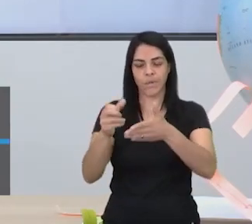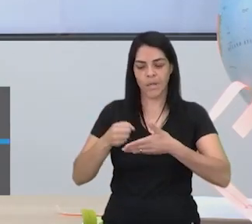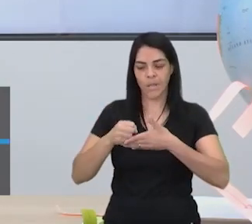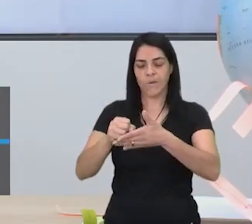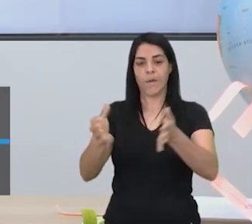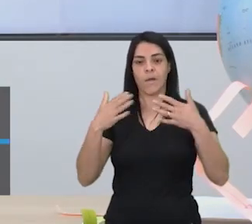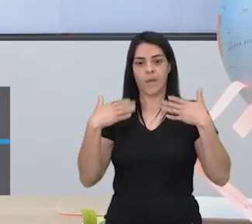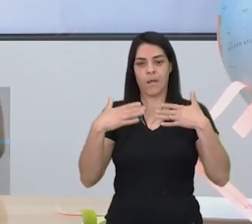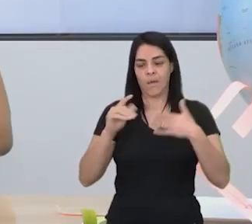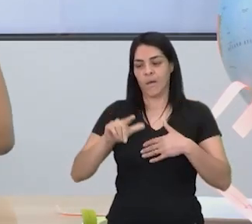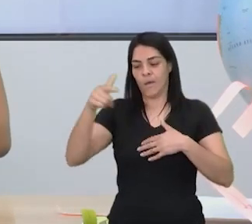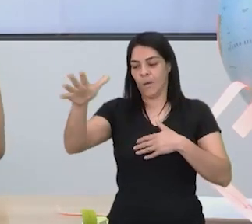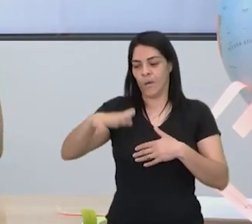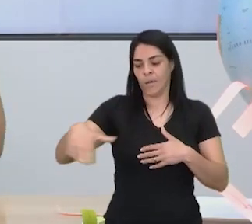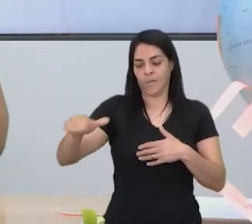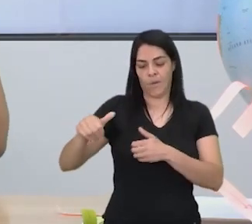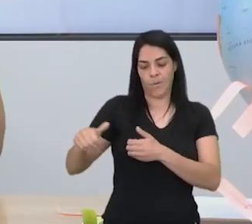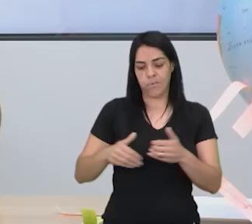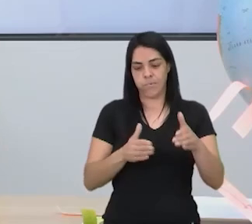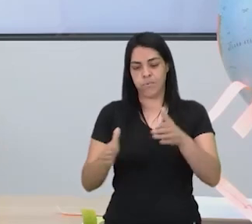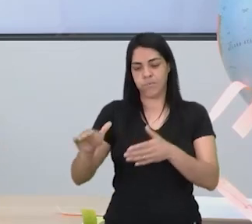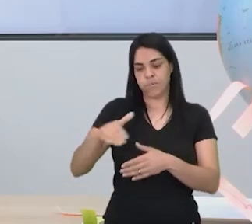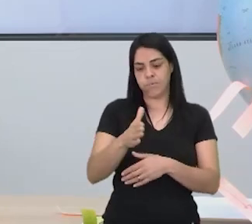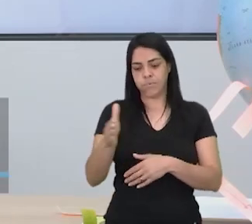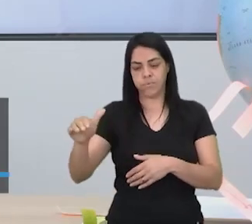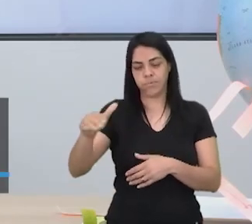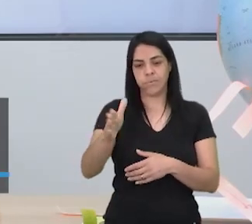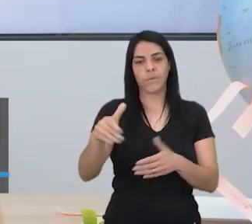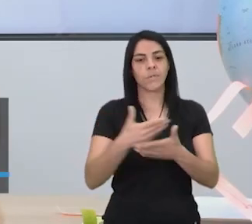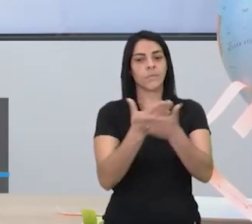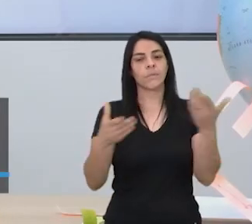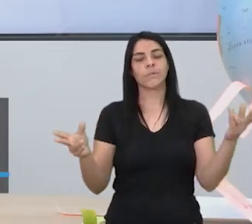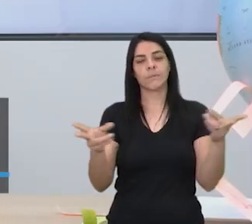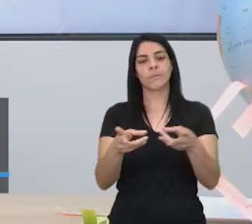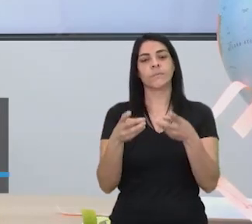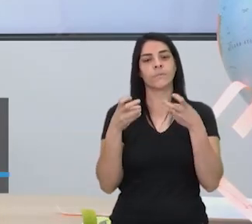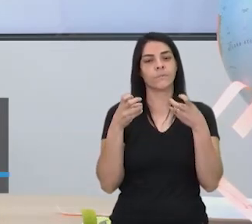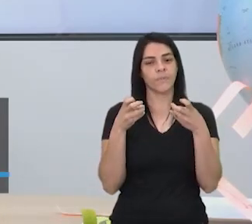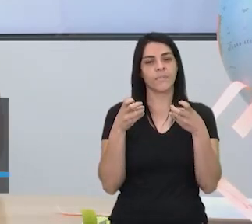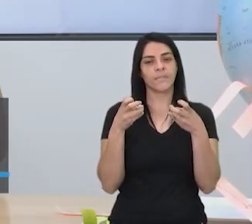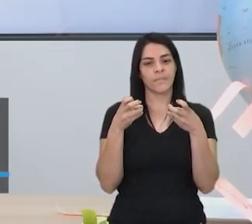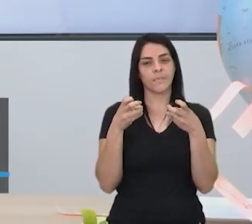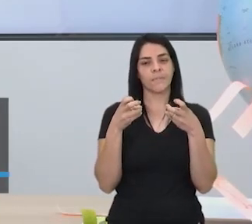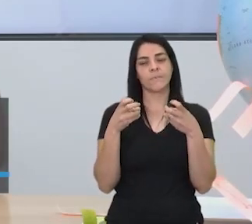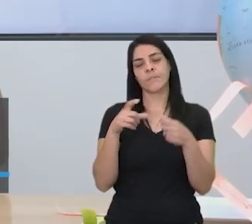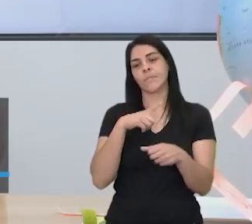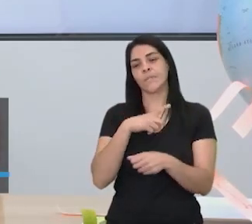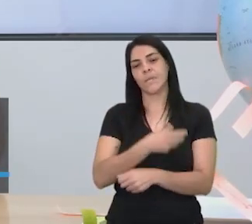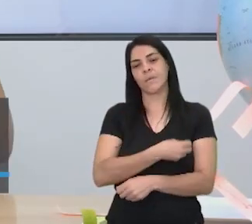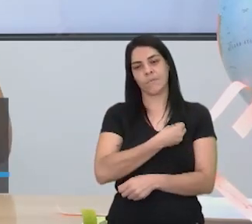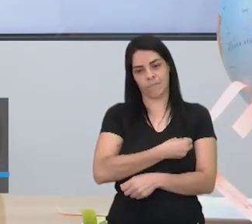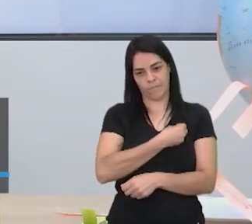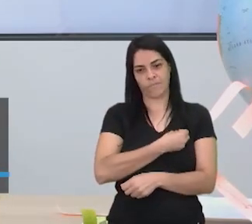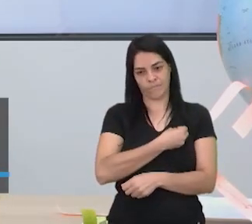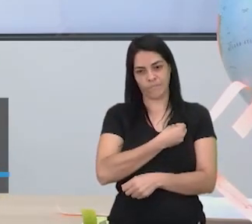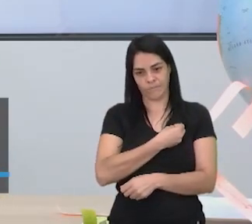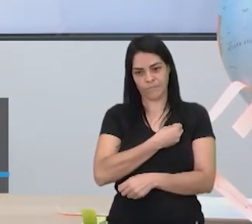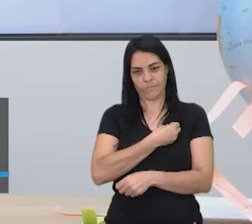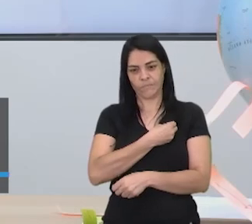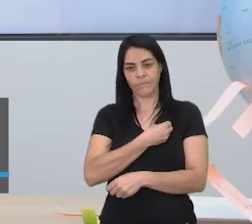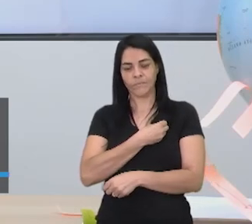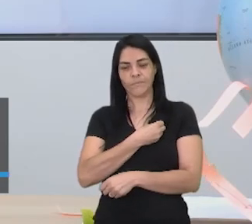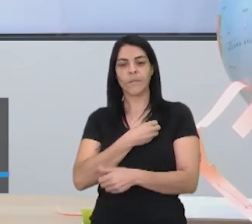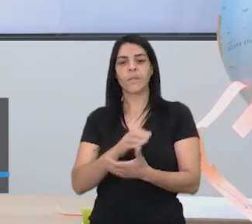outra região também do planeta. E a gente vai ver que tem não só seres marinhos que se aproveitam dessas correntes,